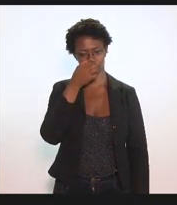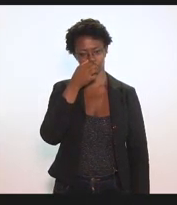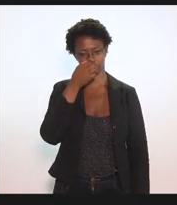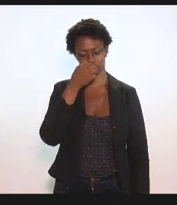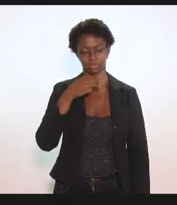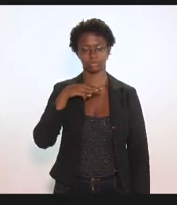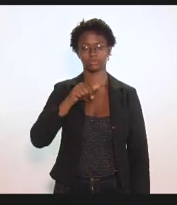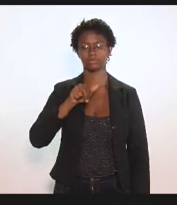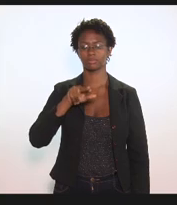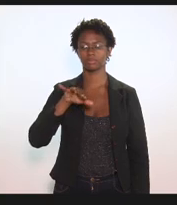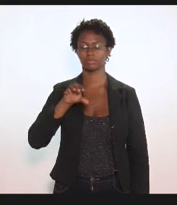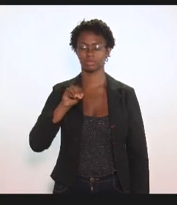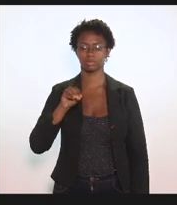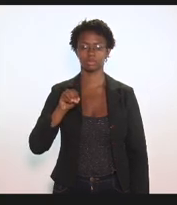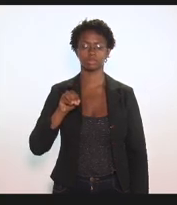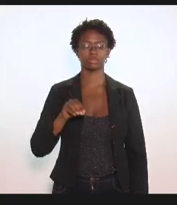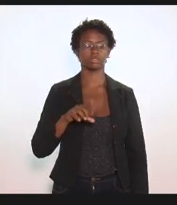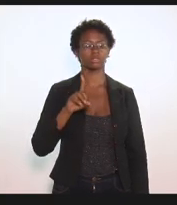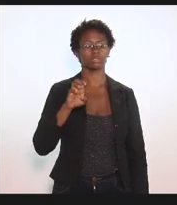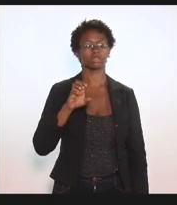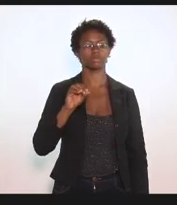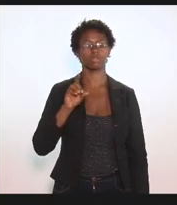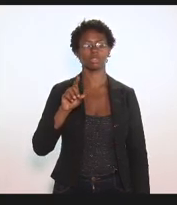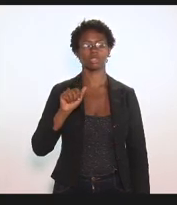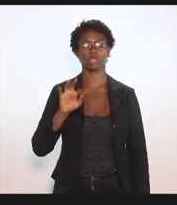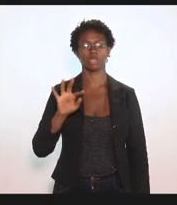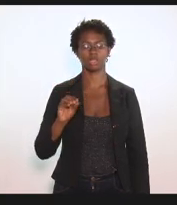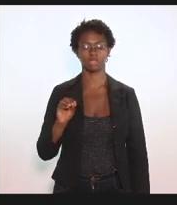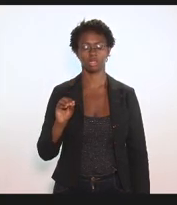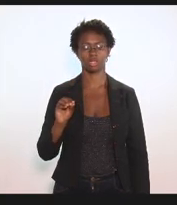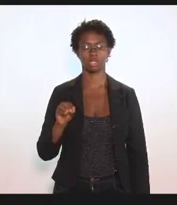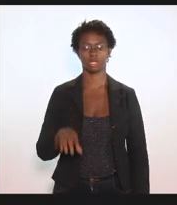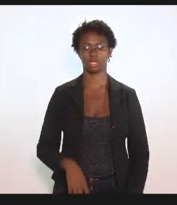Márcio Canella, Deodalto.